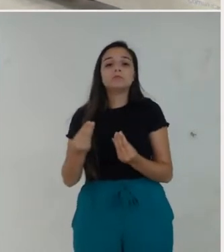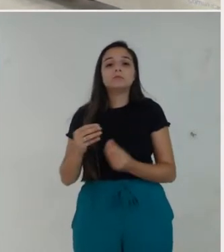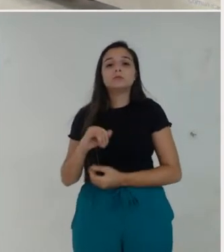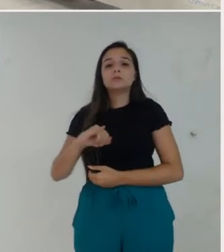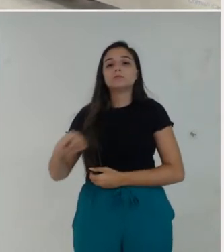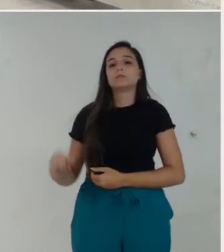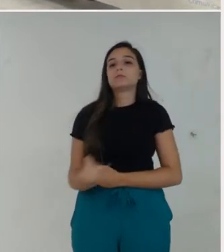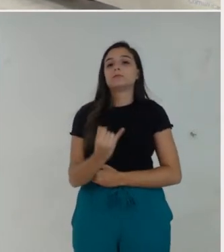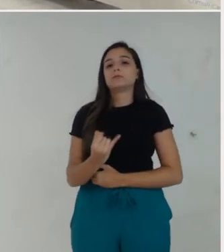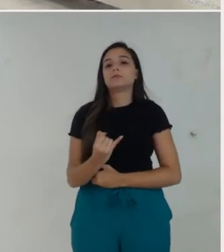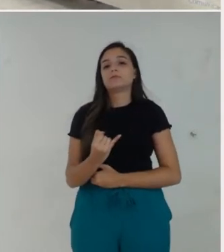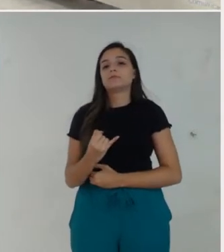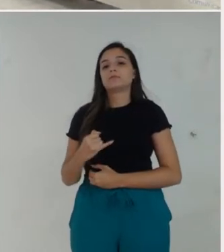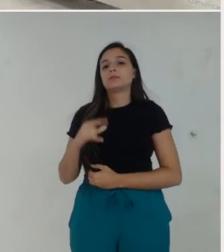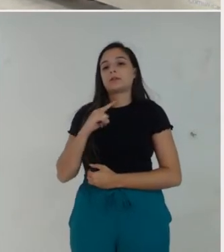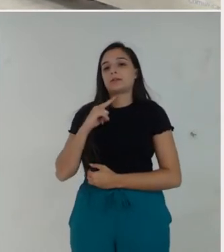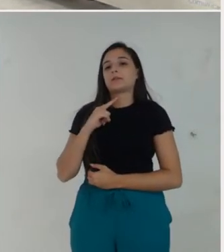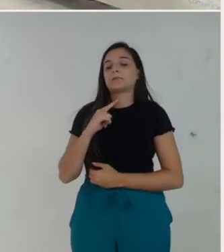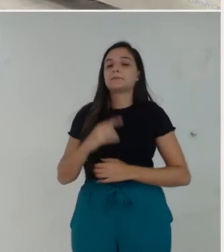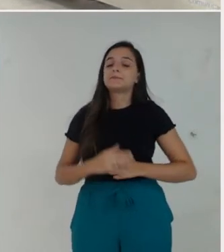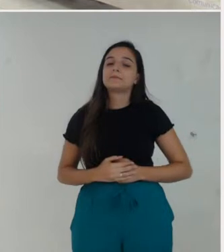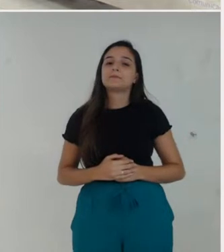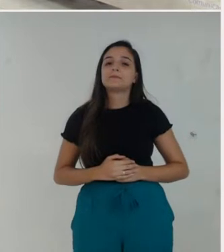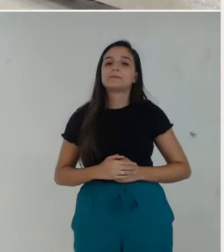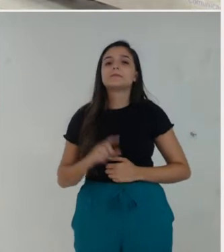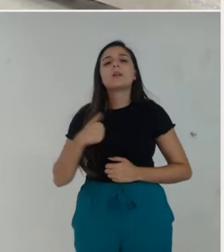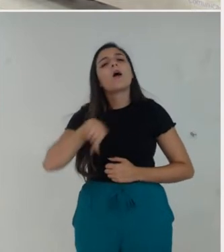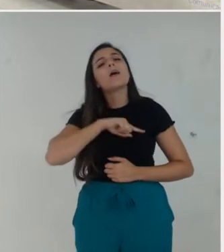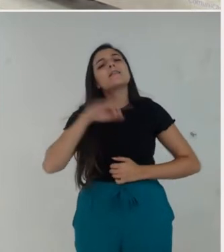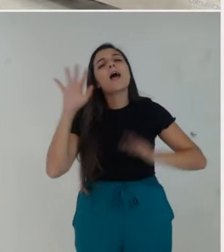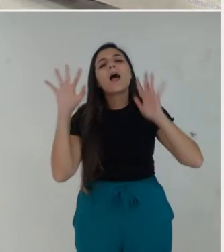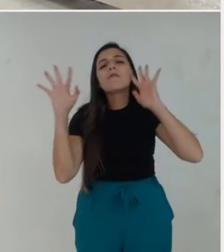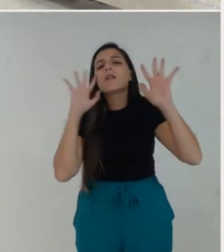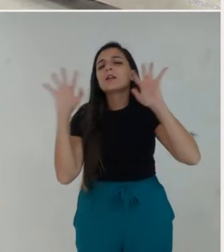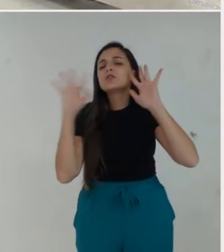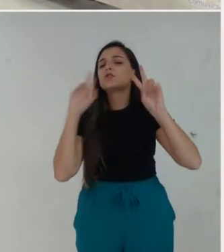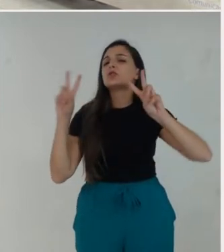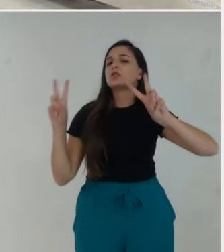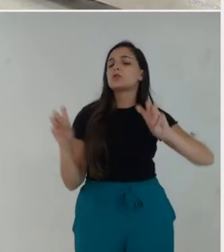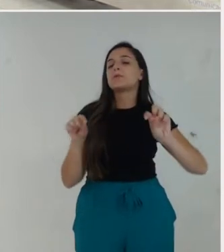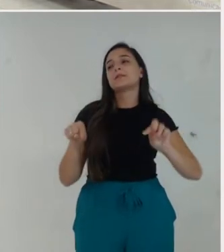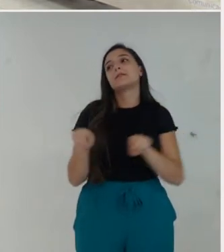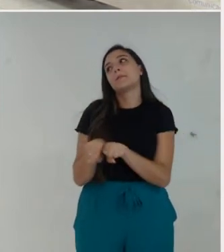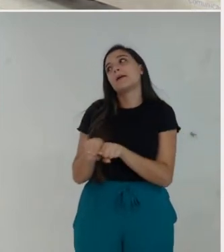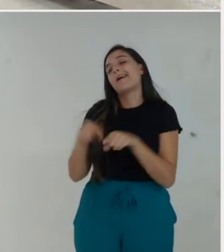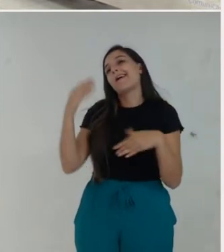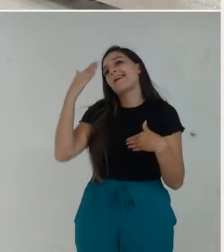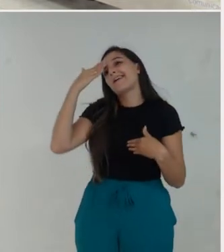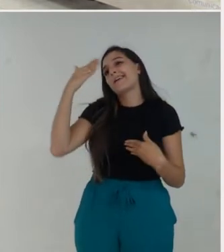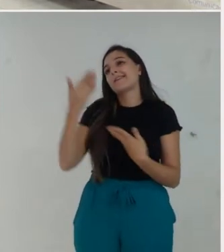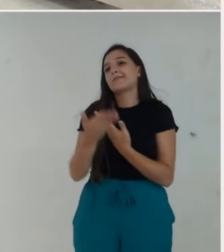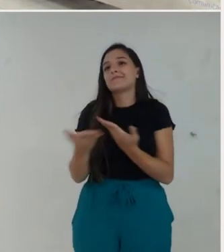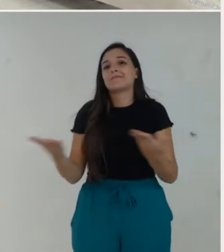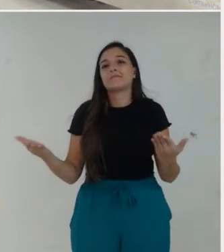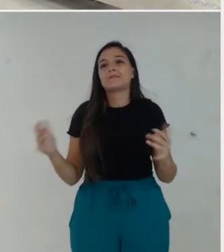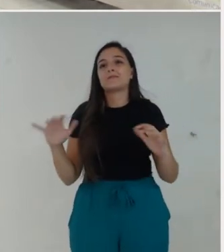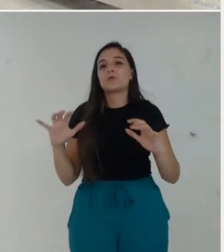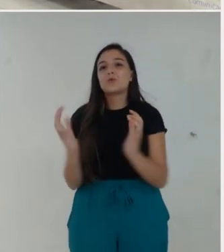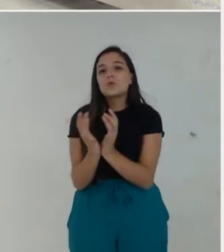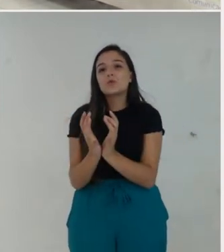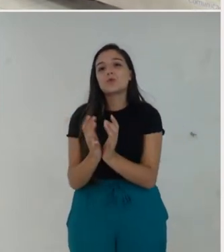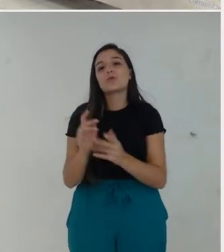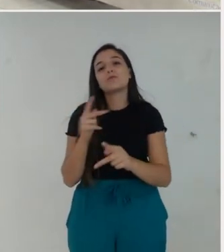são suscetíveis. Eu trago isso para a gente refletir também, e como uma forma de agradecimento aos fundadores da